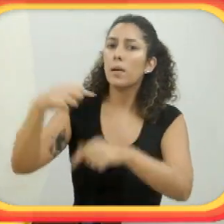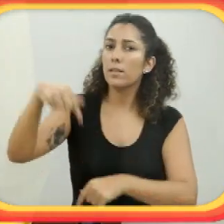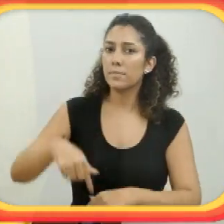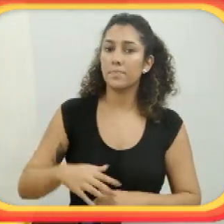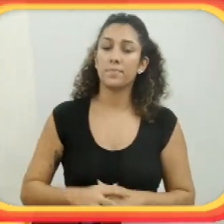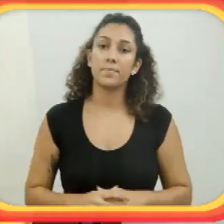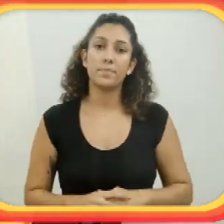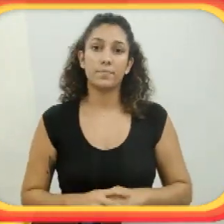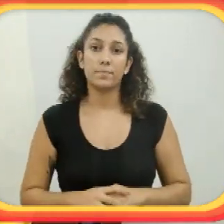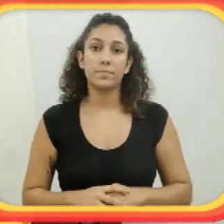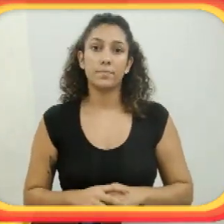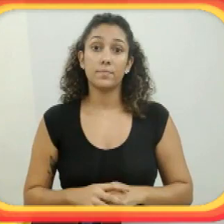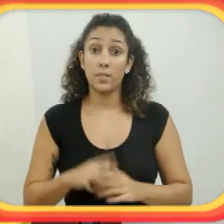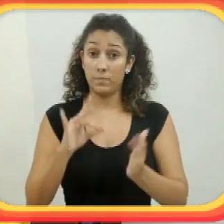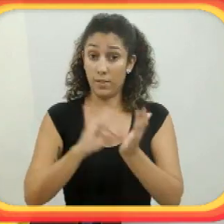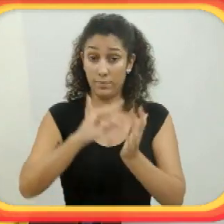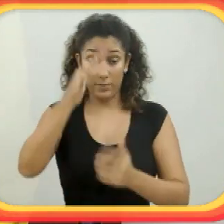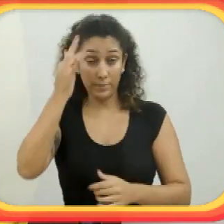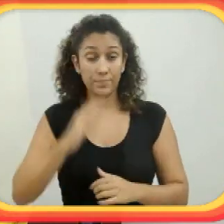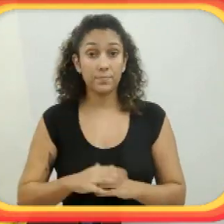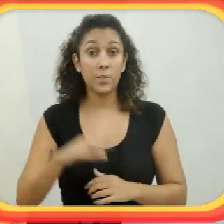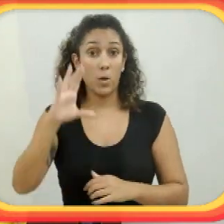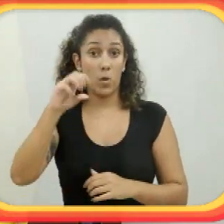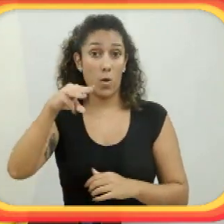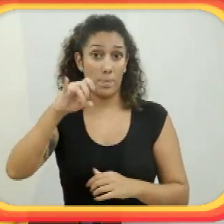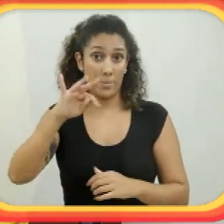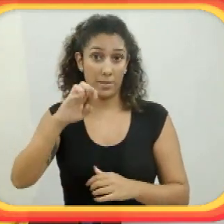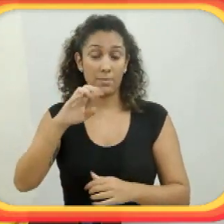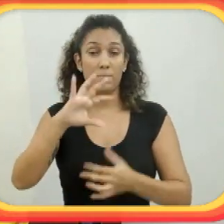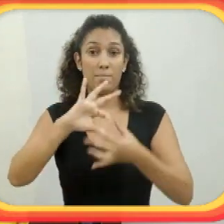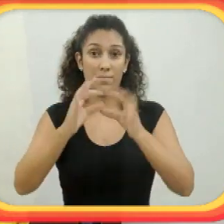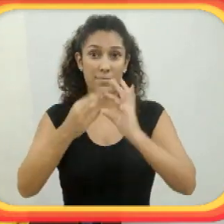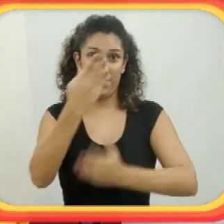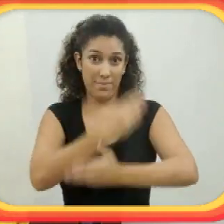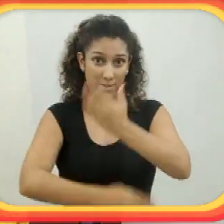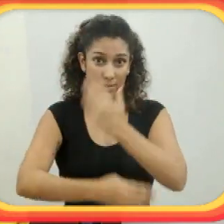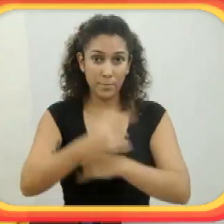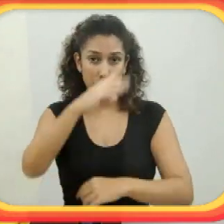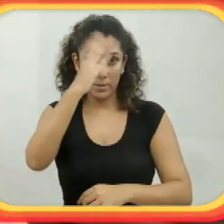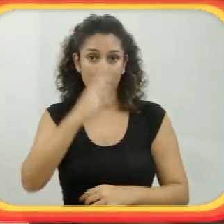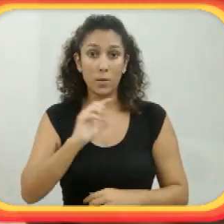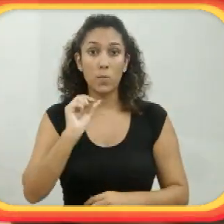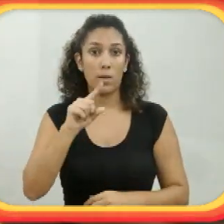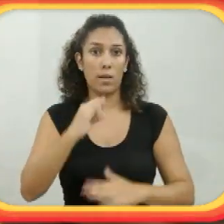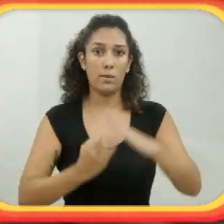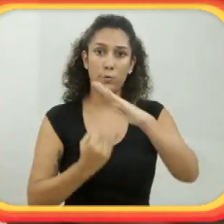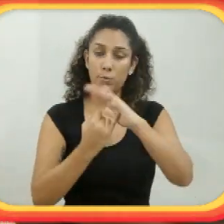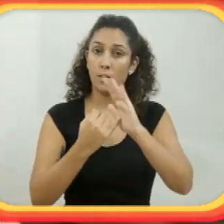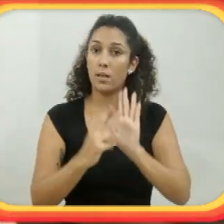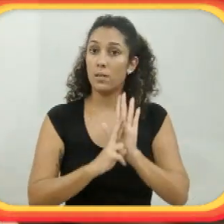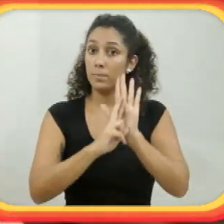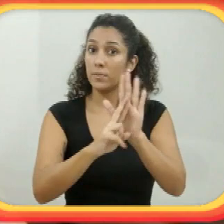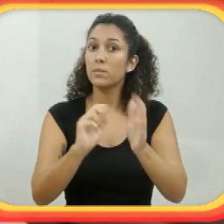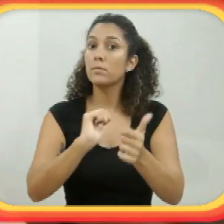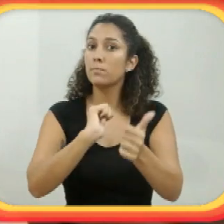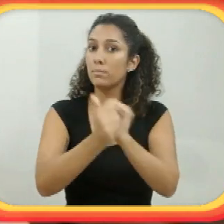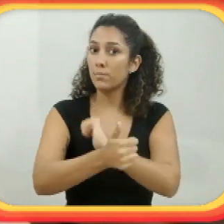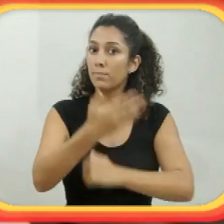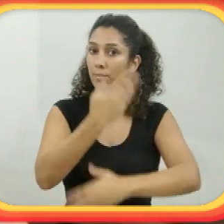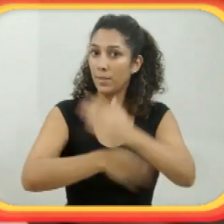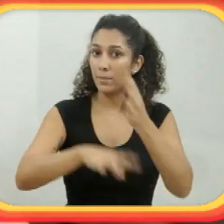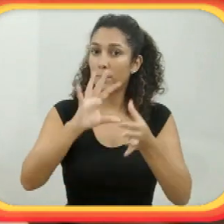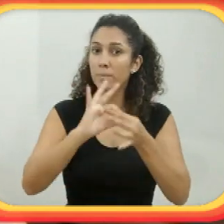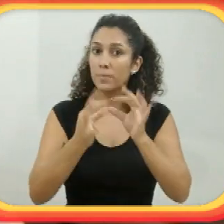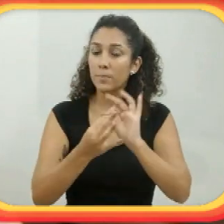seu trabalho aqui? Na realidade, Fernanda, o Comitê Paralímpico Brasileiro, ele é a instituição que